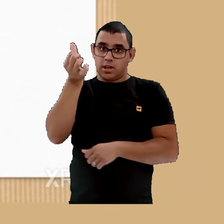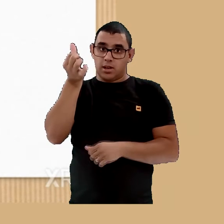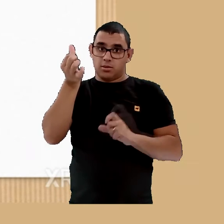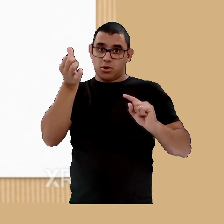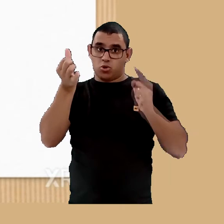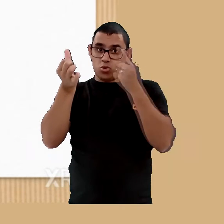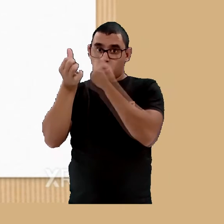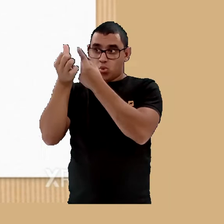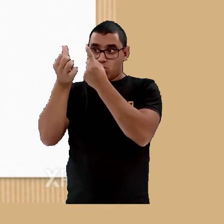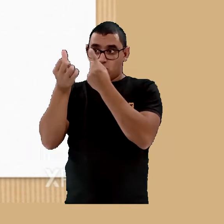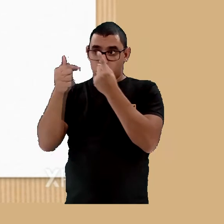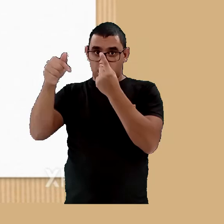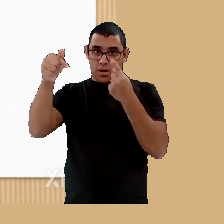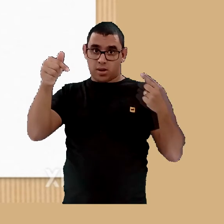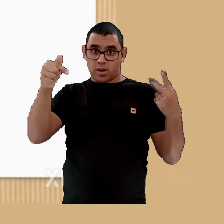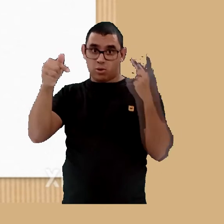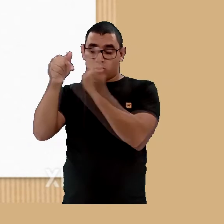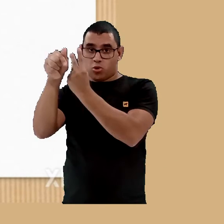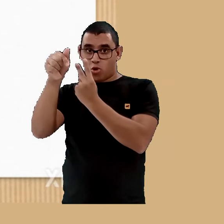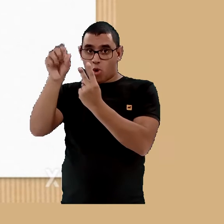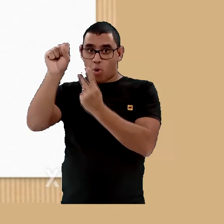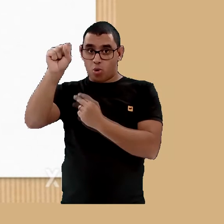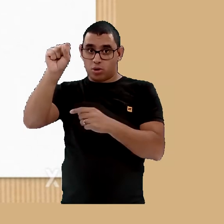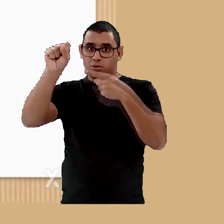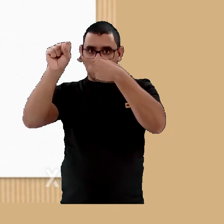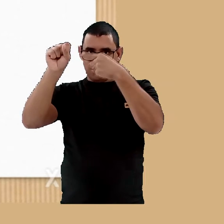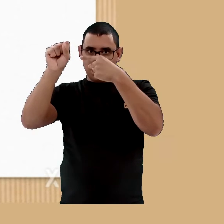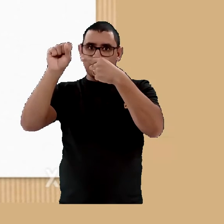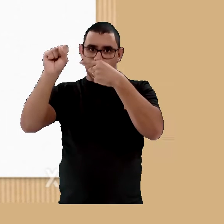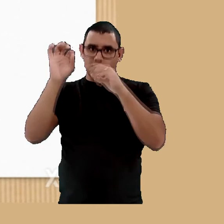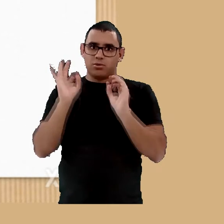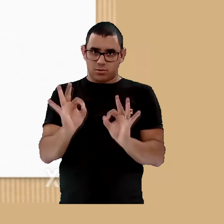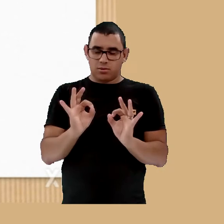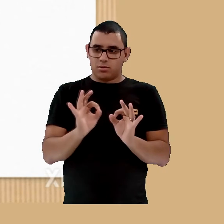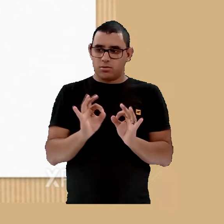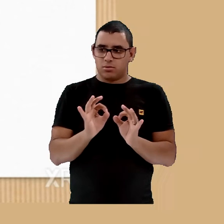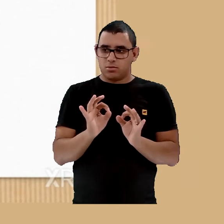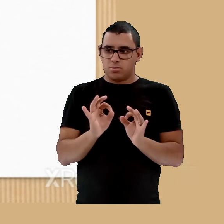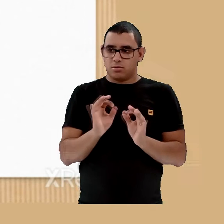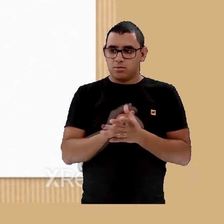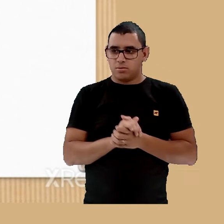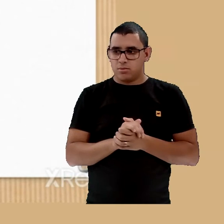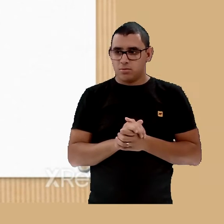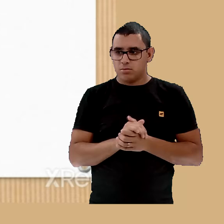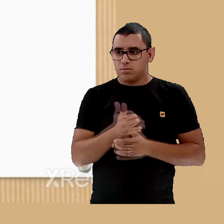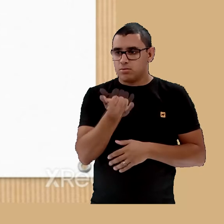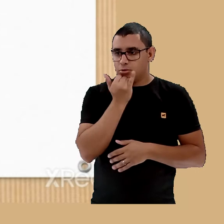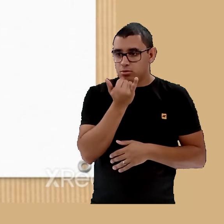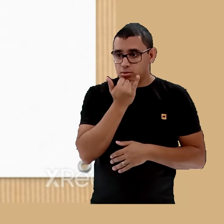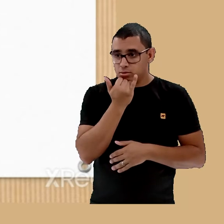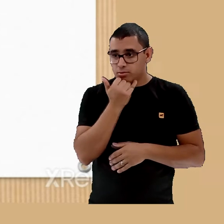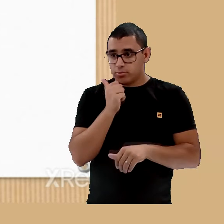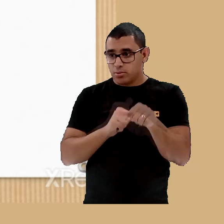6 mais 2 vai equivaler a 10 elevado ao expoente menos 4. E eu simplifiquei o meu cálculo.